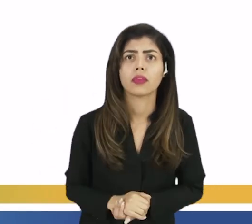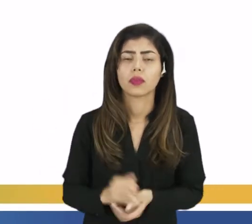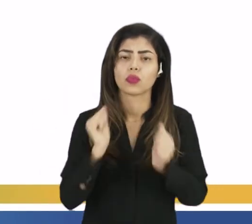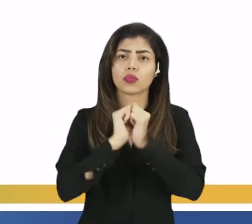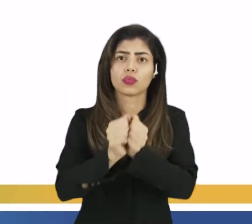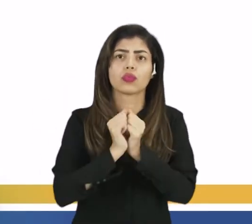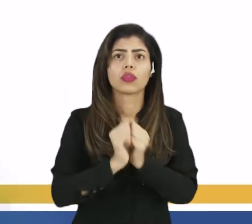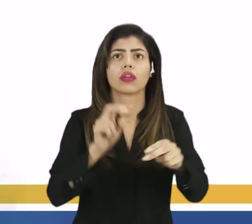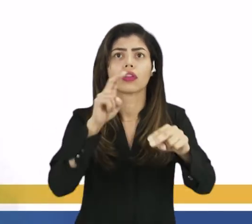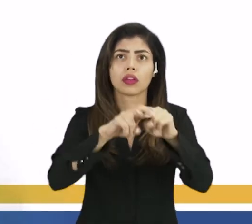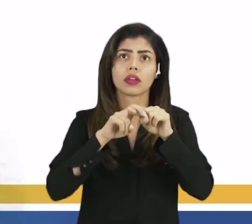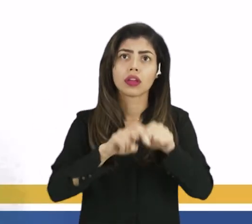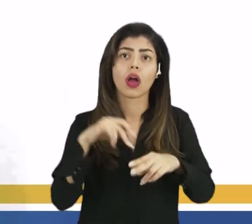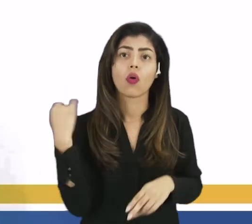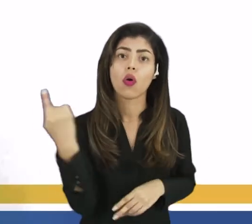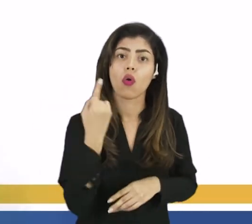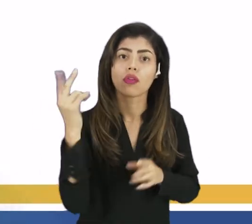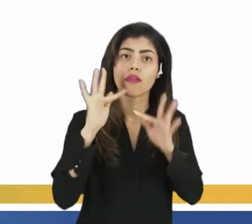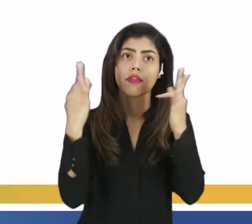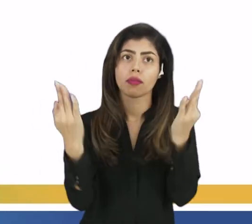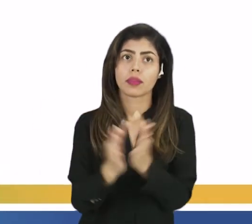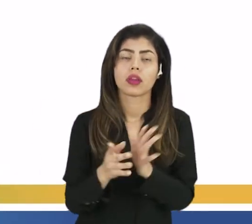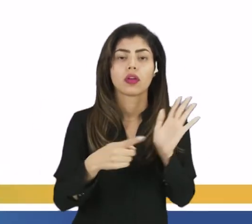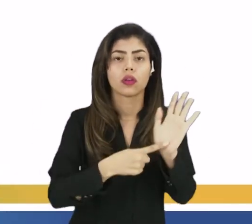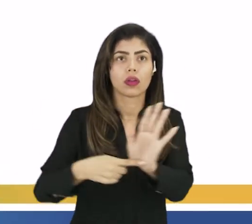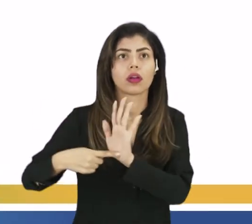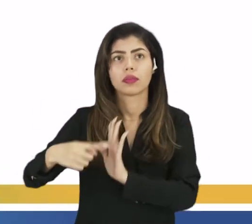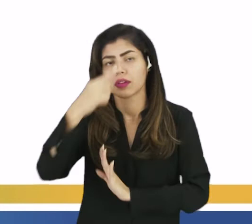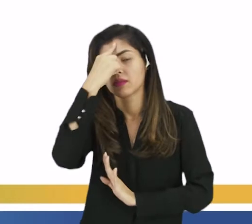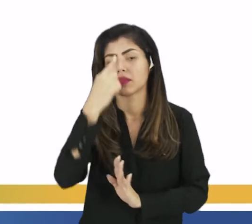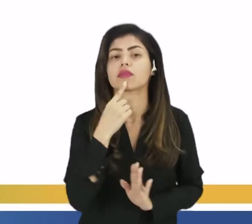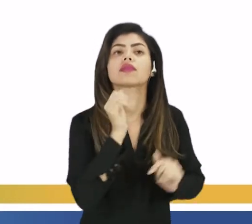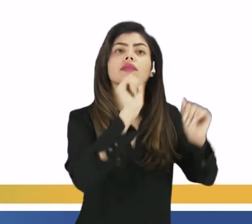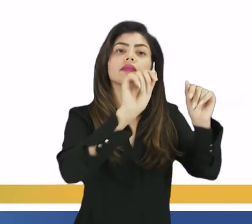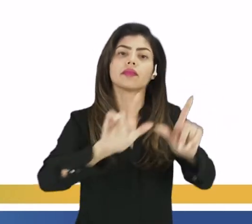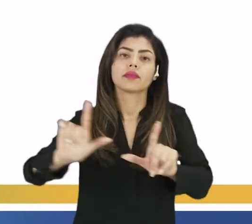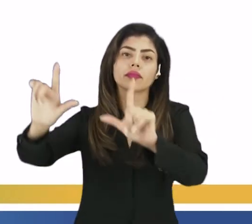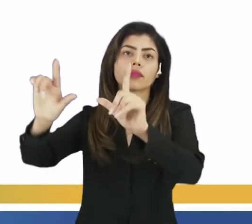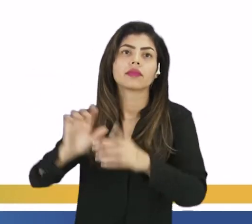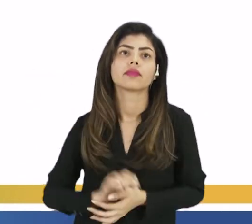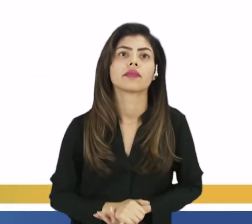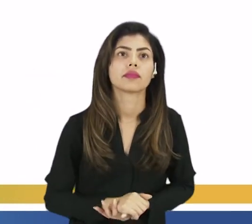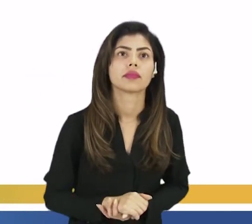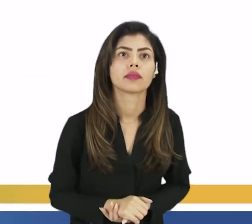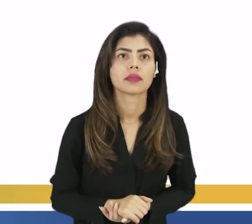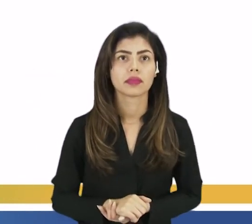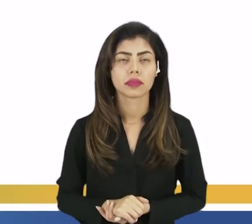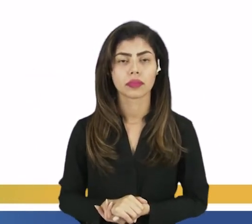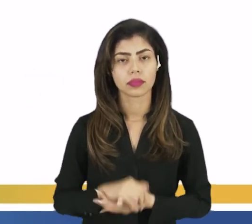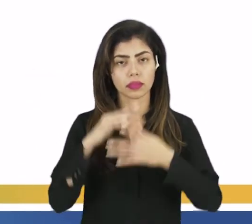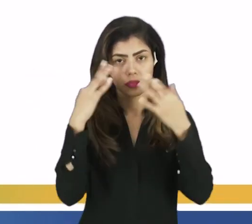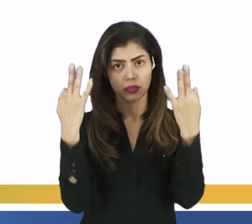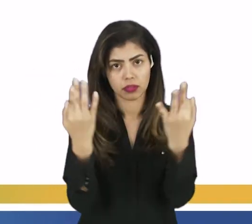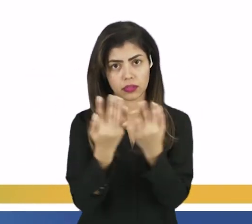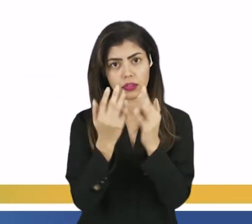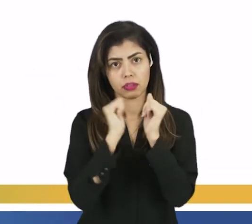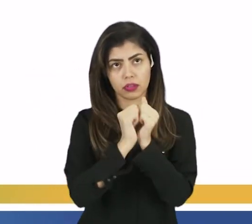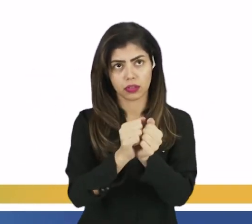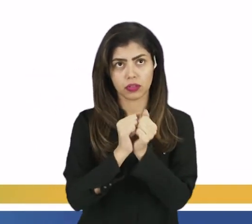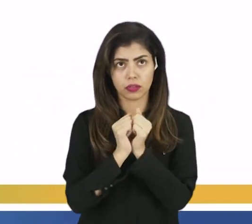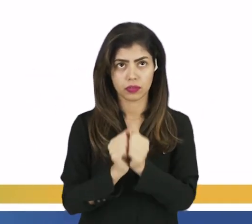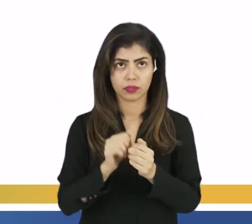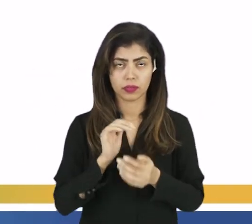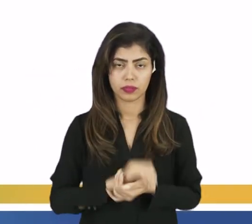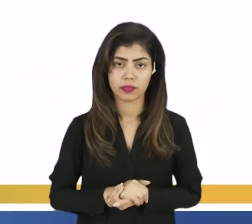elas são junto é a única família como a gente vai ver aqui na imagem ó nós temos aqui ó a essas famílias é que